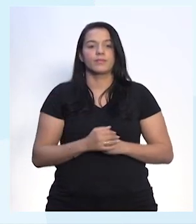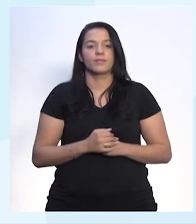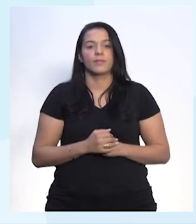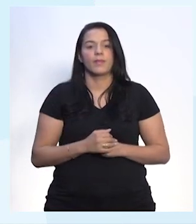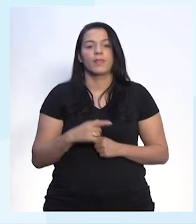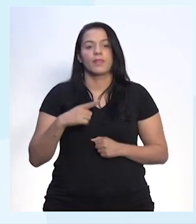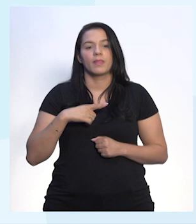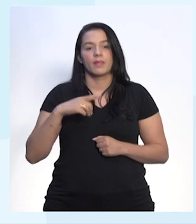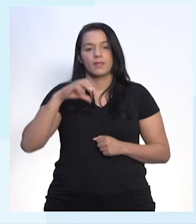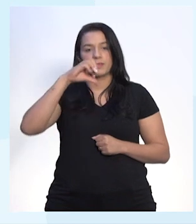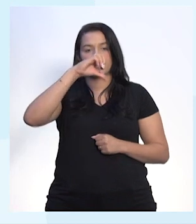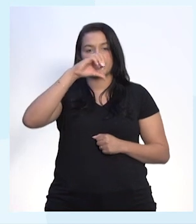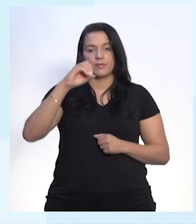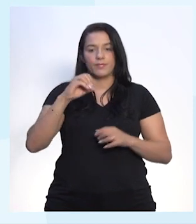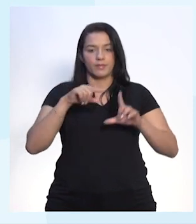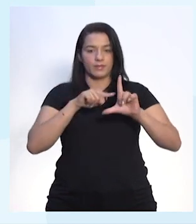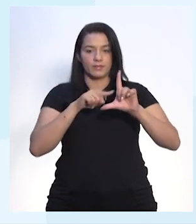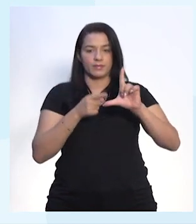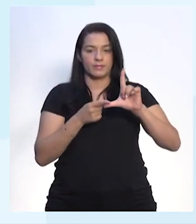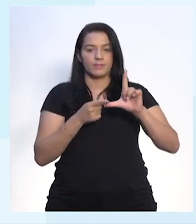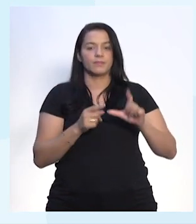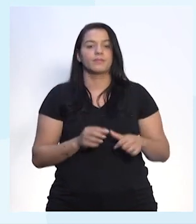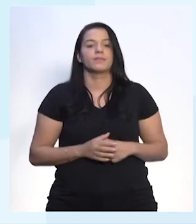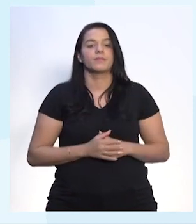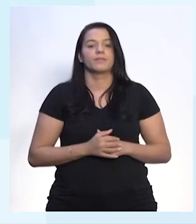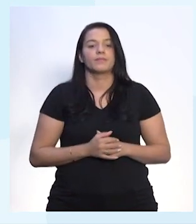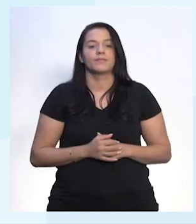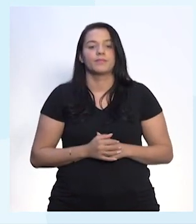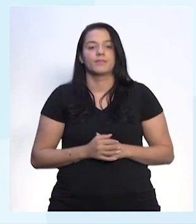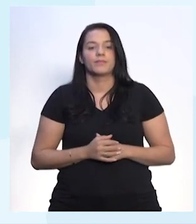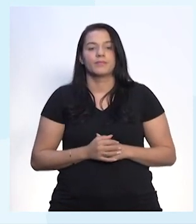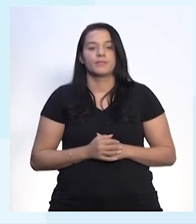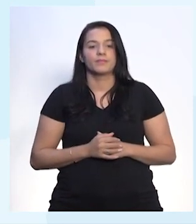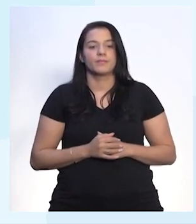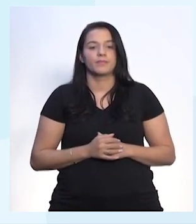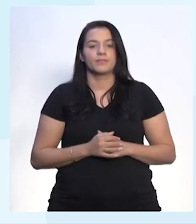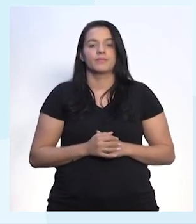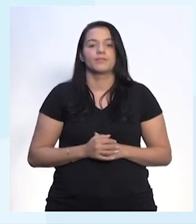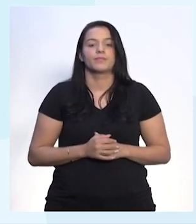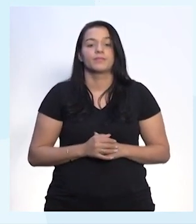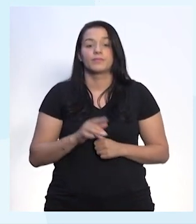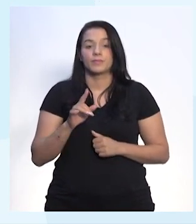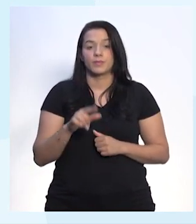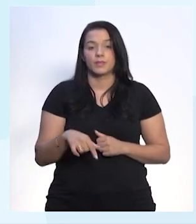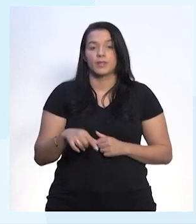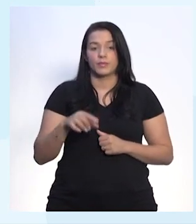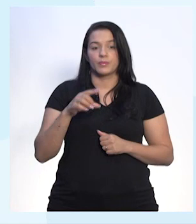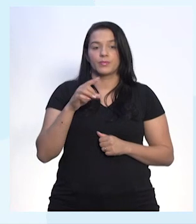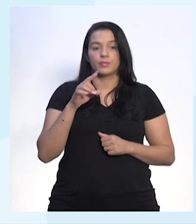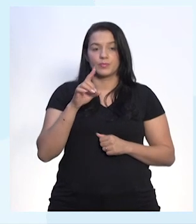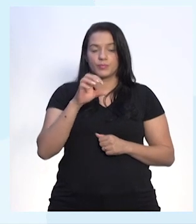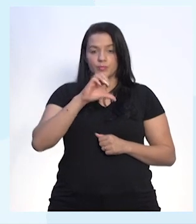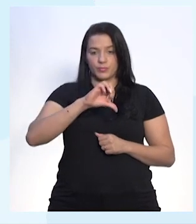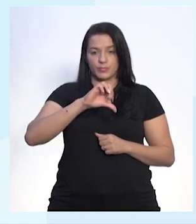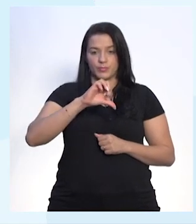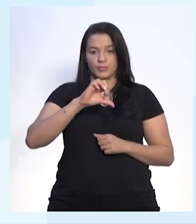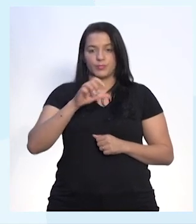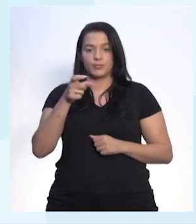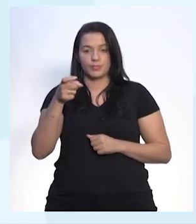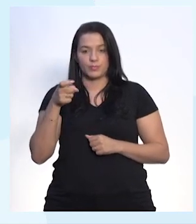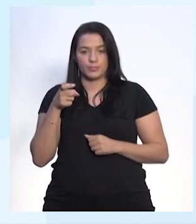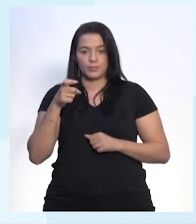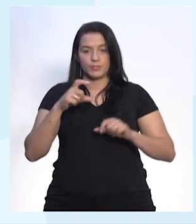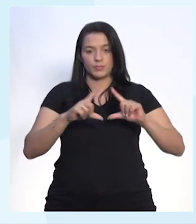90 graus, mas eu fiz o triângulo 20 e 24. O triângulo 9x, com esses dois lados, ele, digamos que